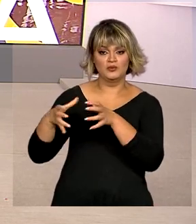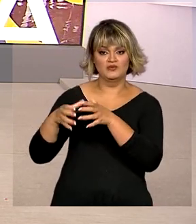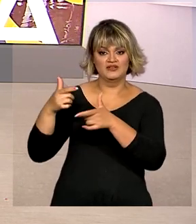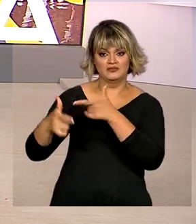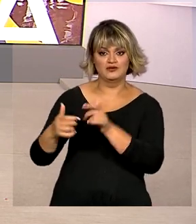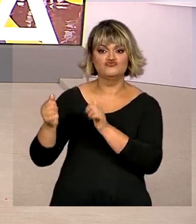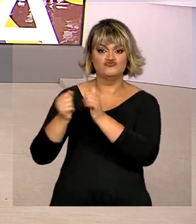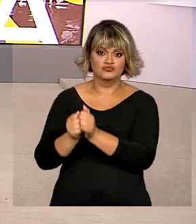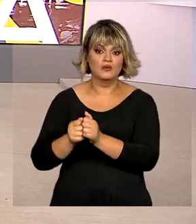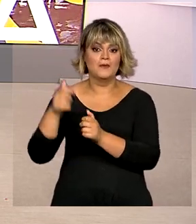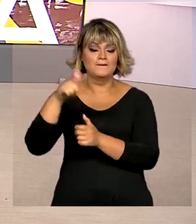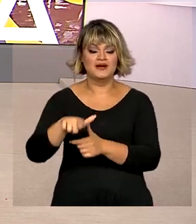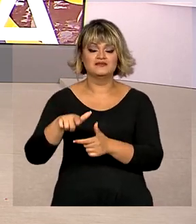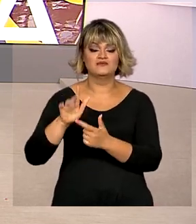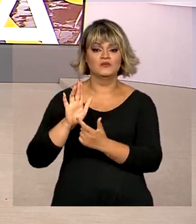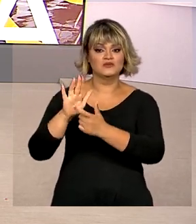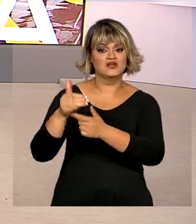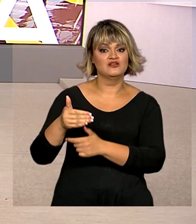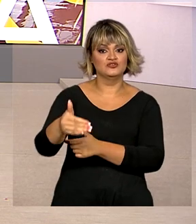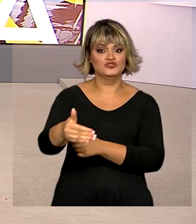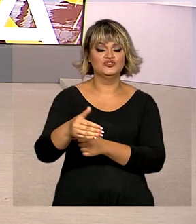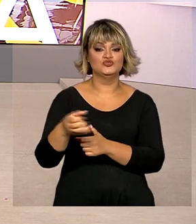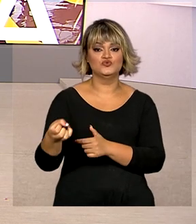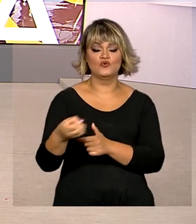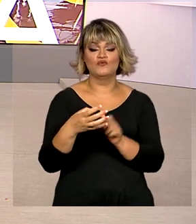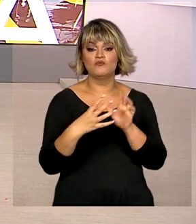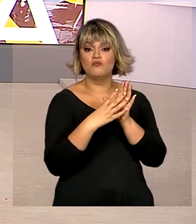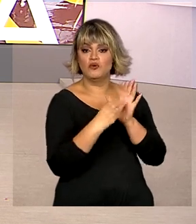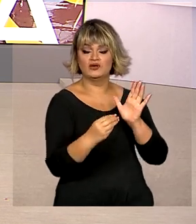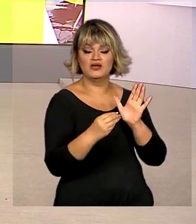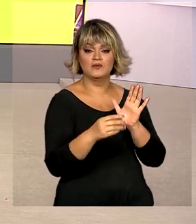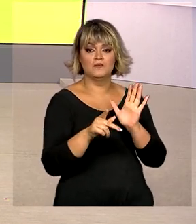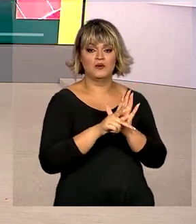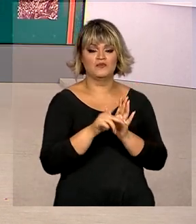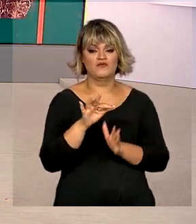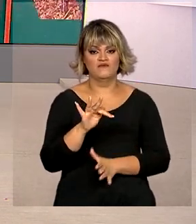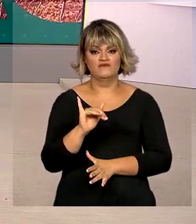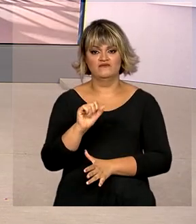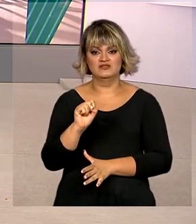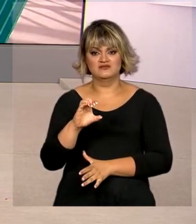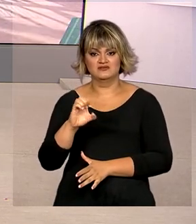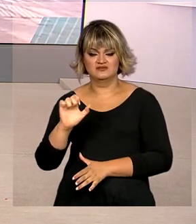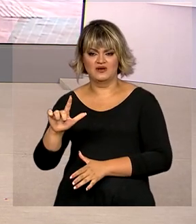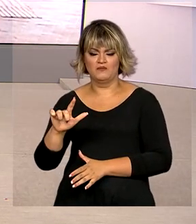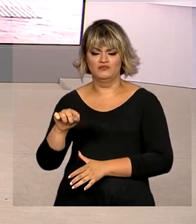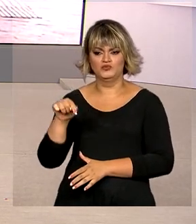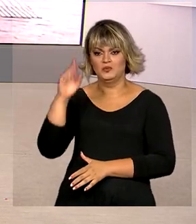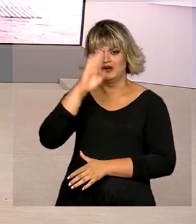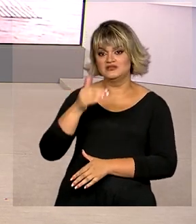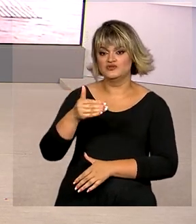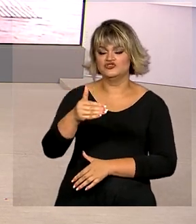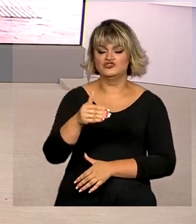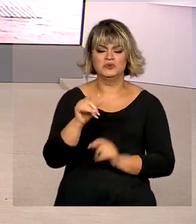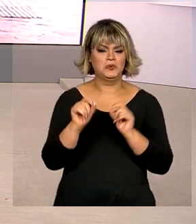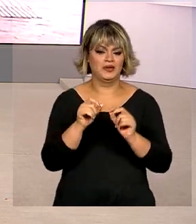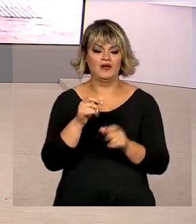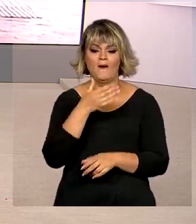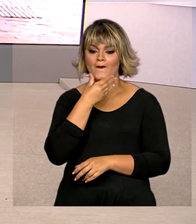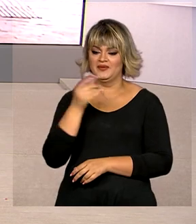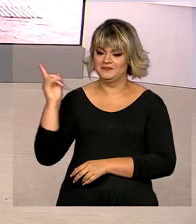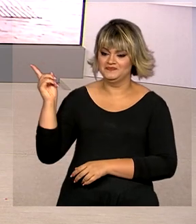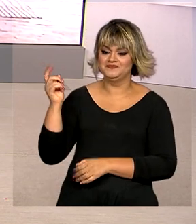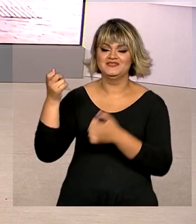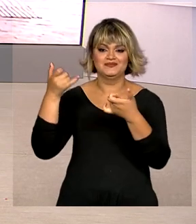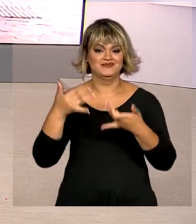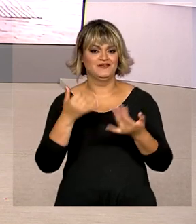e também pretende apresentar um novo modelo fiscal para o país. Vamos conversar ao vivo com o repórter Glauco de Queiroz, que tem os